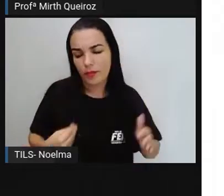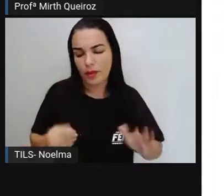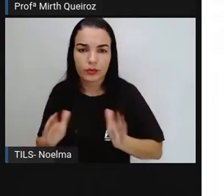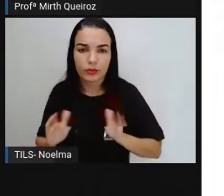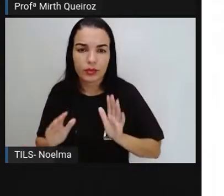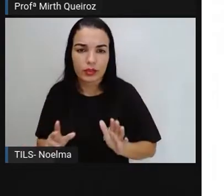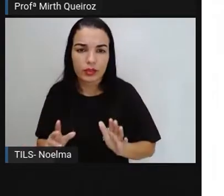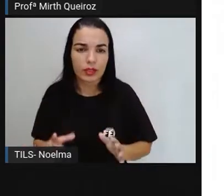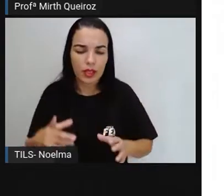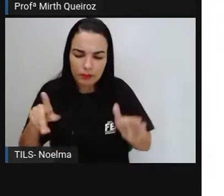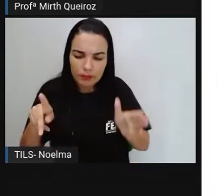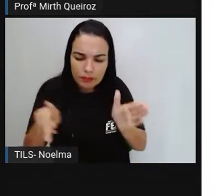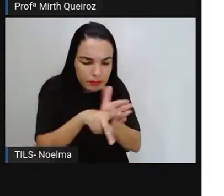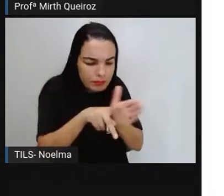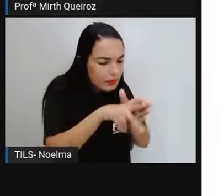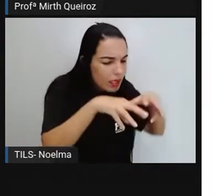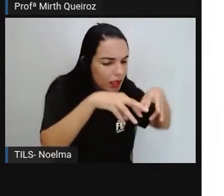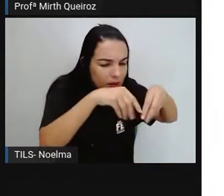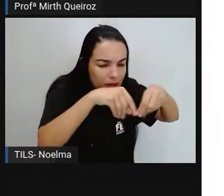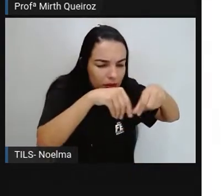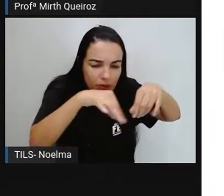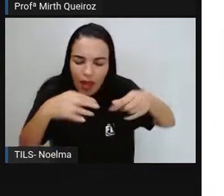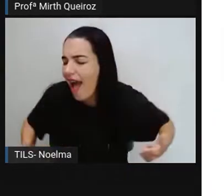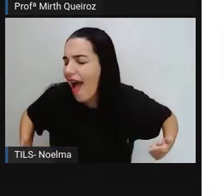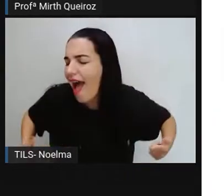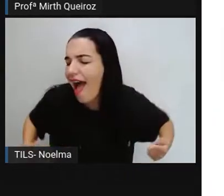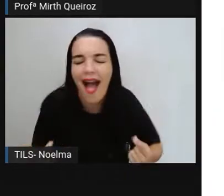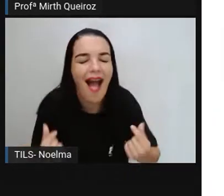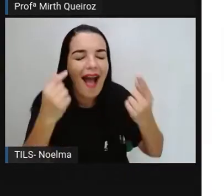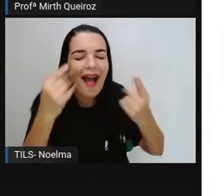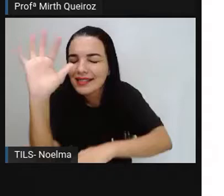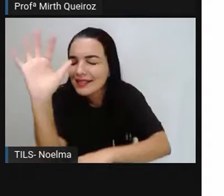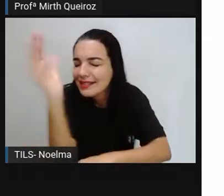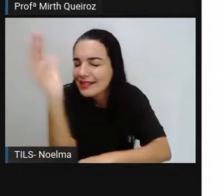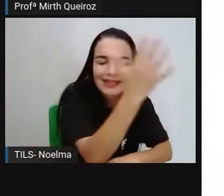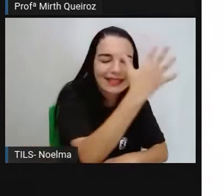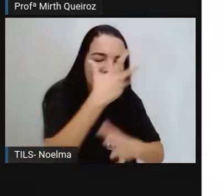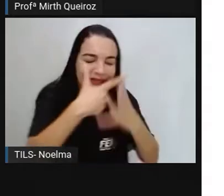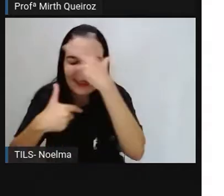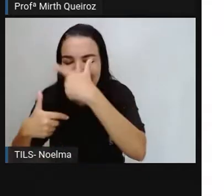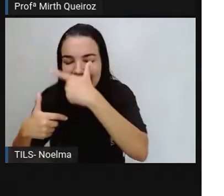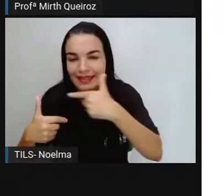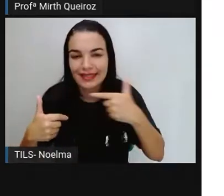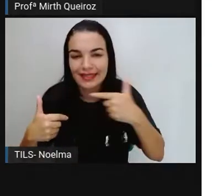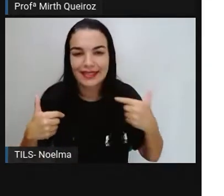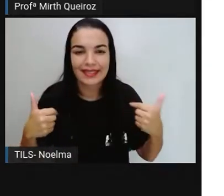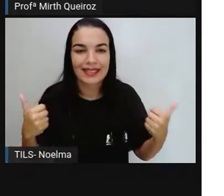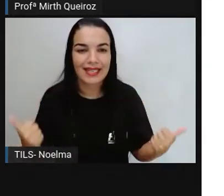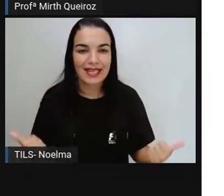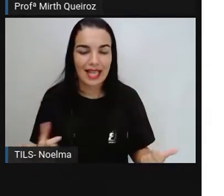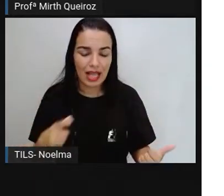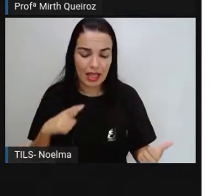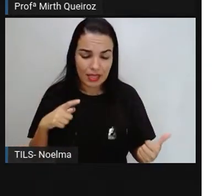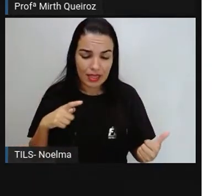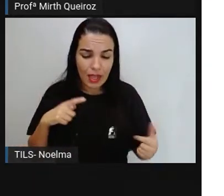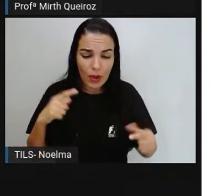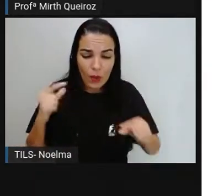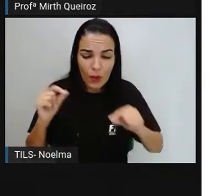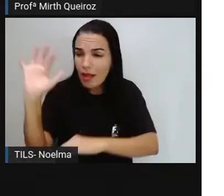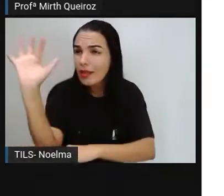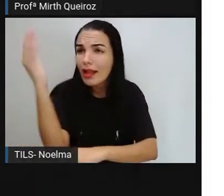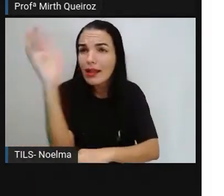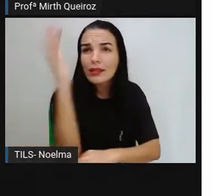Suas terras eram sua riqueza, seu grande tesouro, a